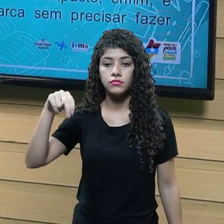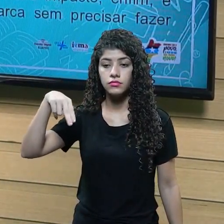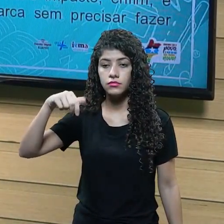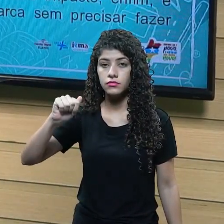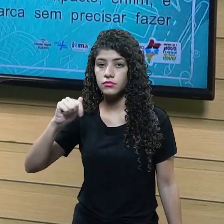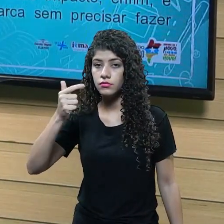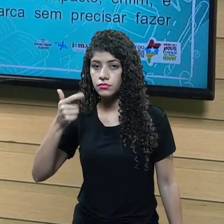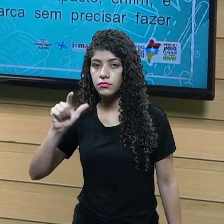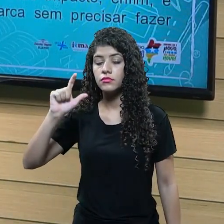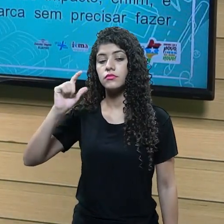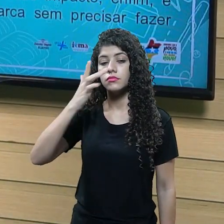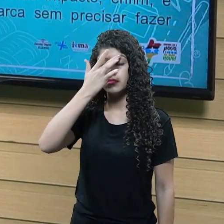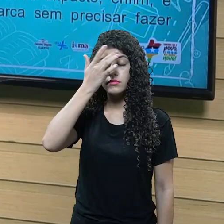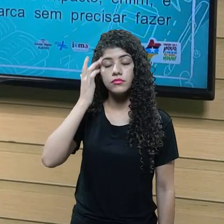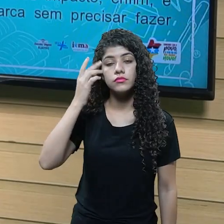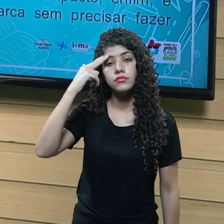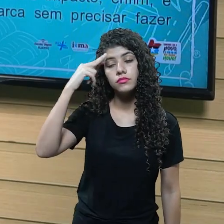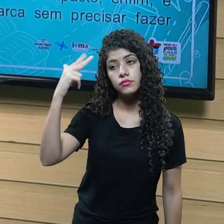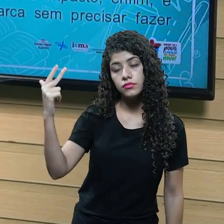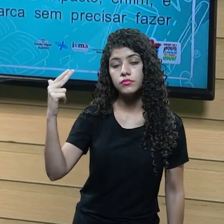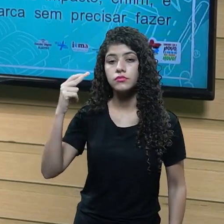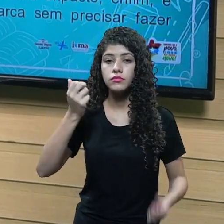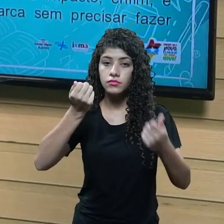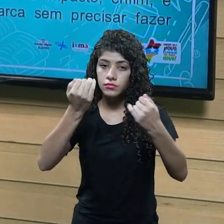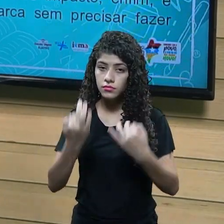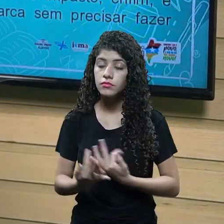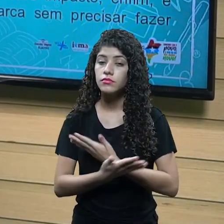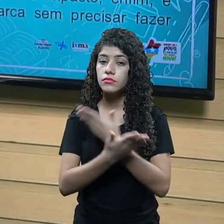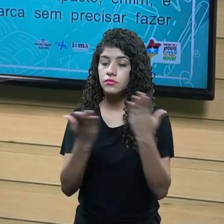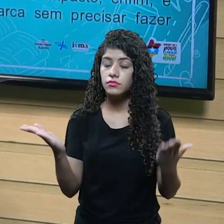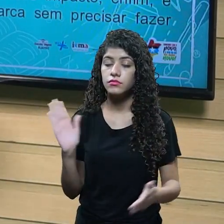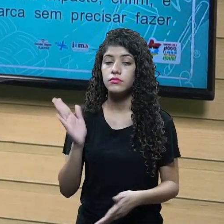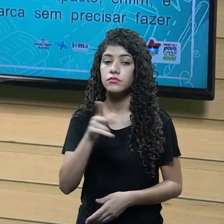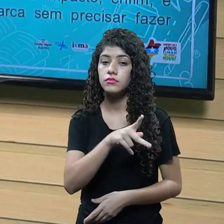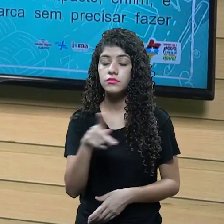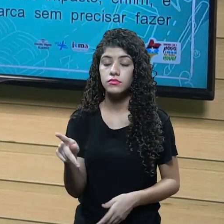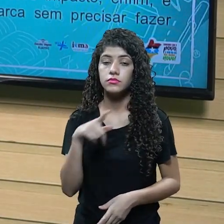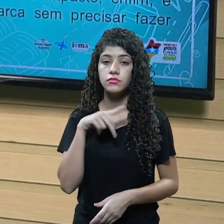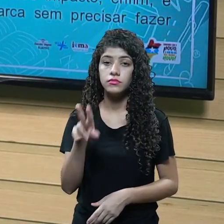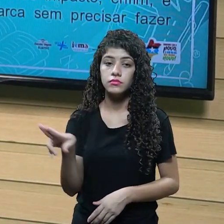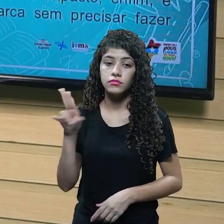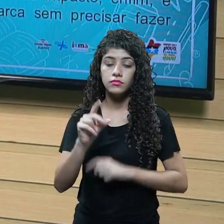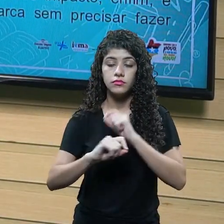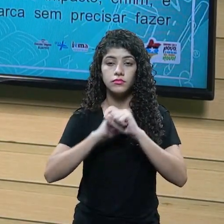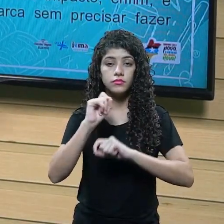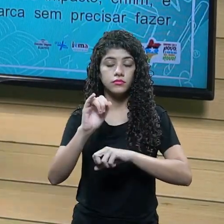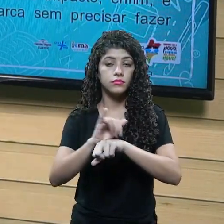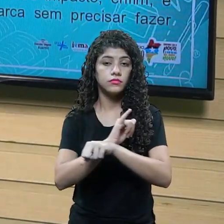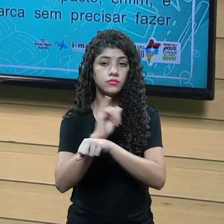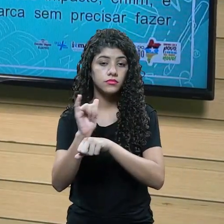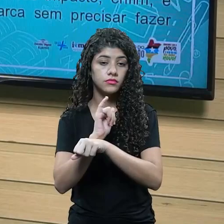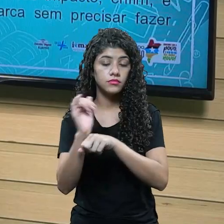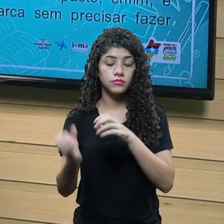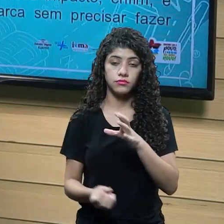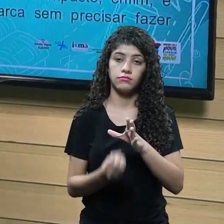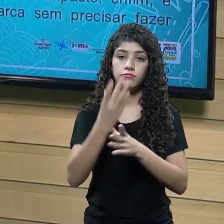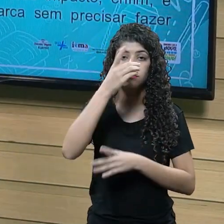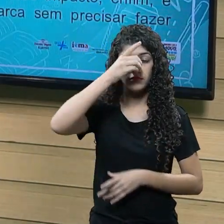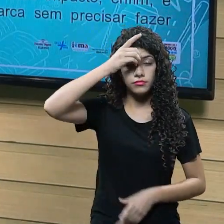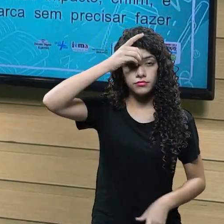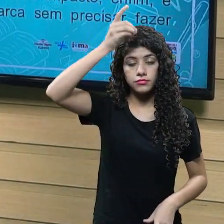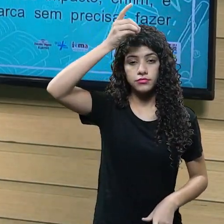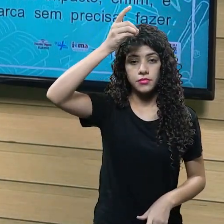professores de história com certeza podem explicar isso melhor para vocês. E eles usavam umas estratégias e táticas criativas,